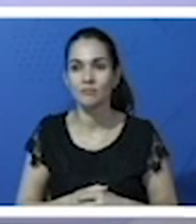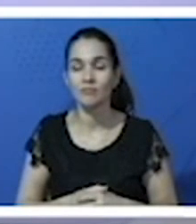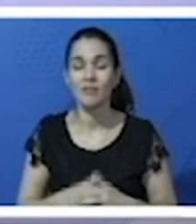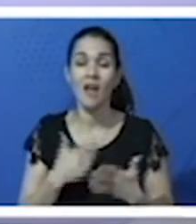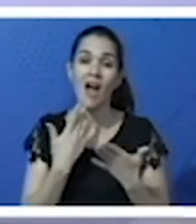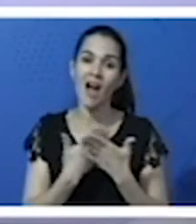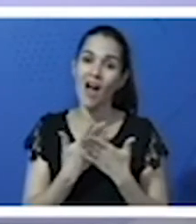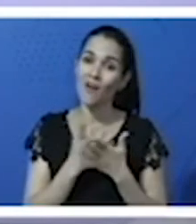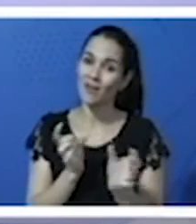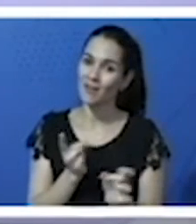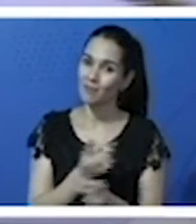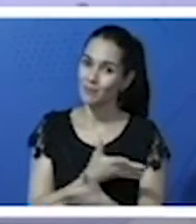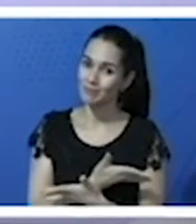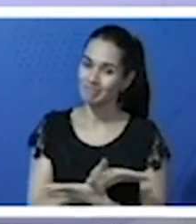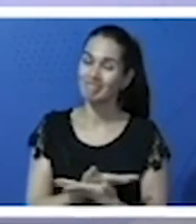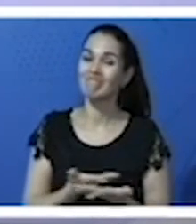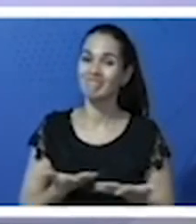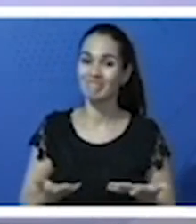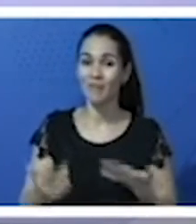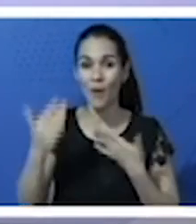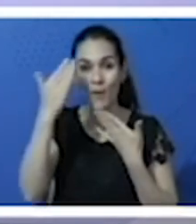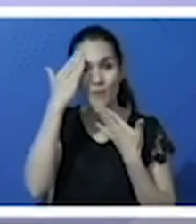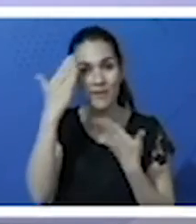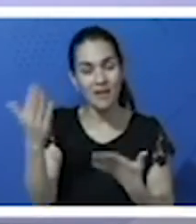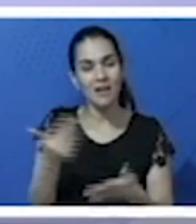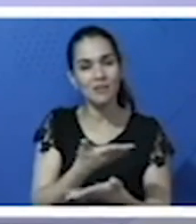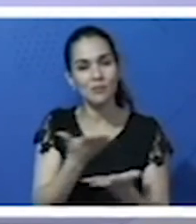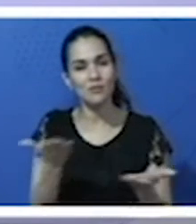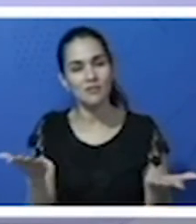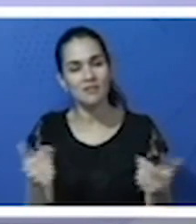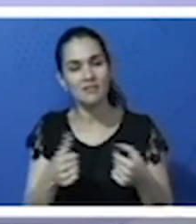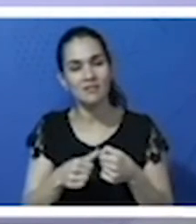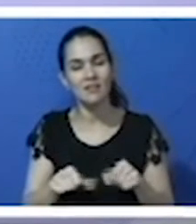A aula de hoje vai até aqui. Muito obrigado.